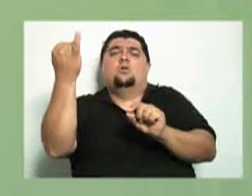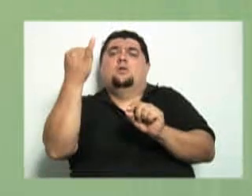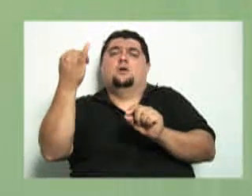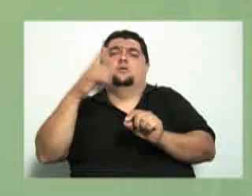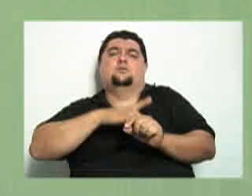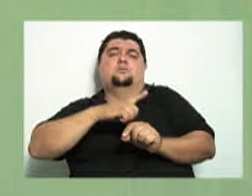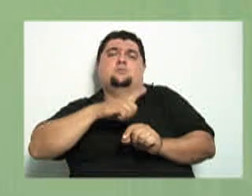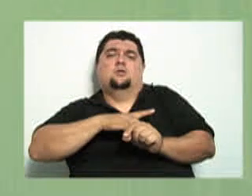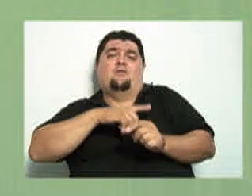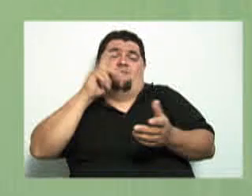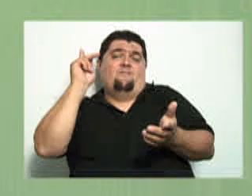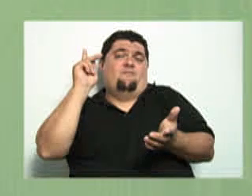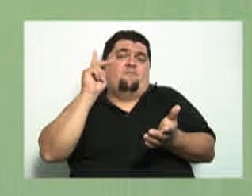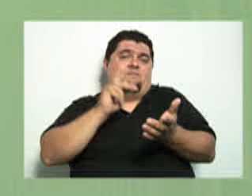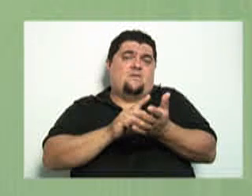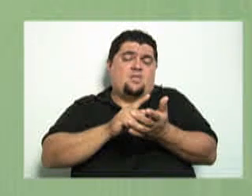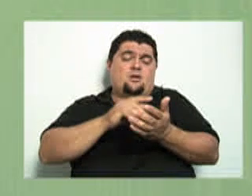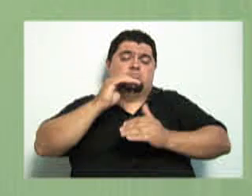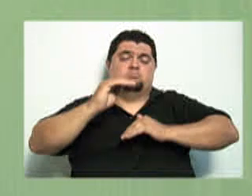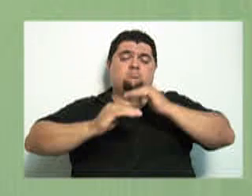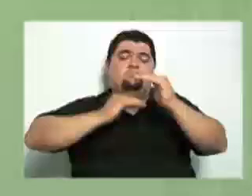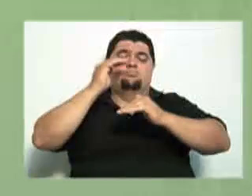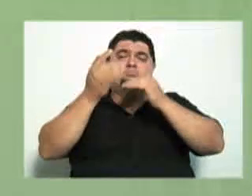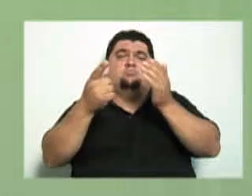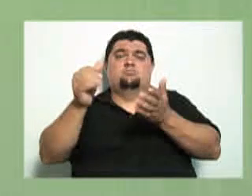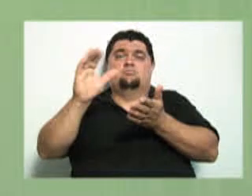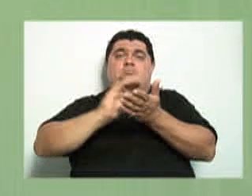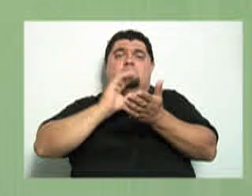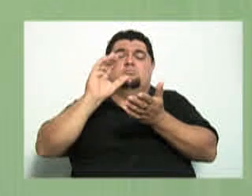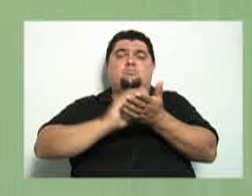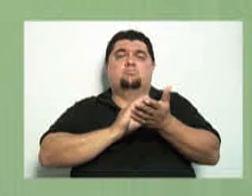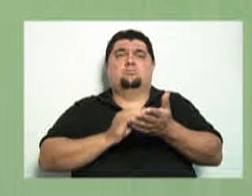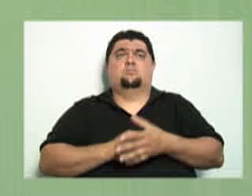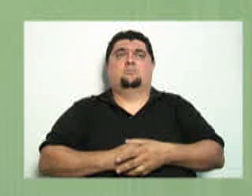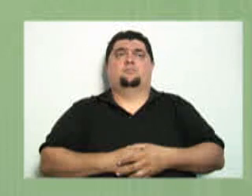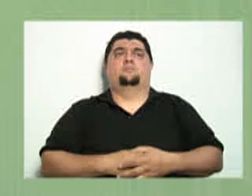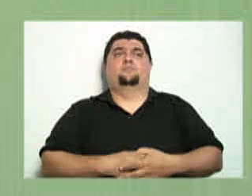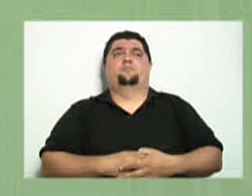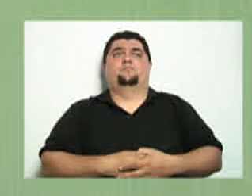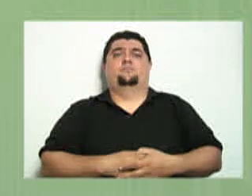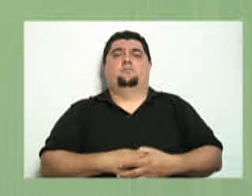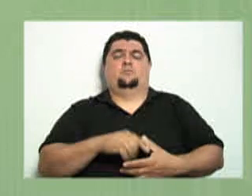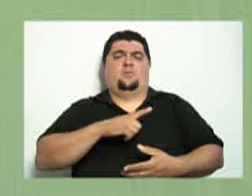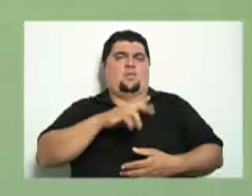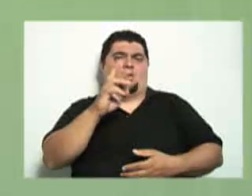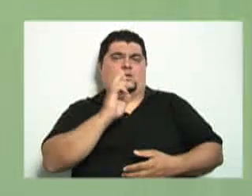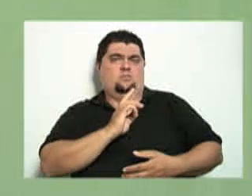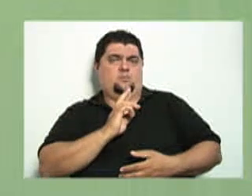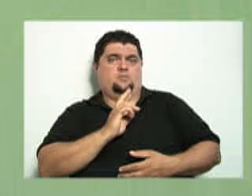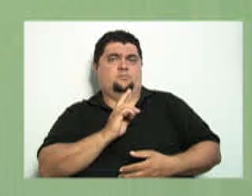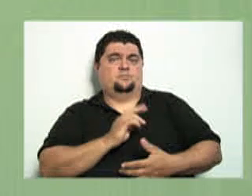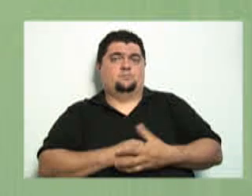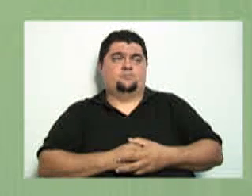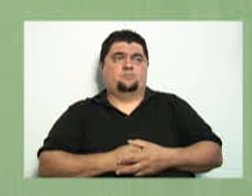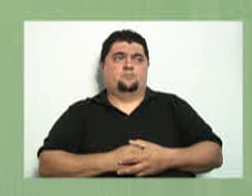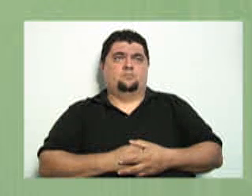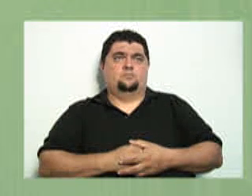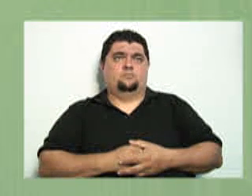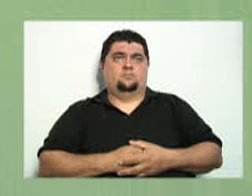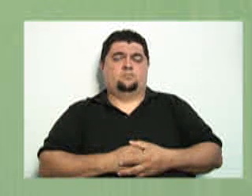que determinam o desenvolvimento econômico? Temos respostas, professor? Então,